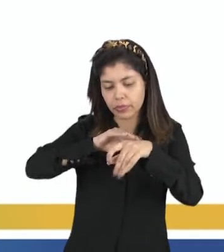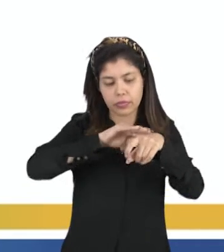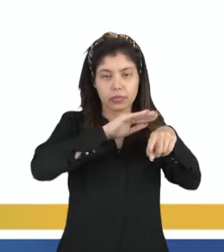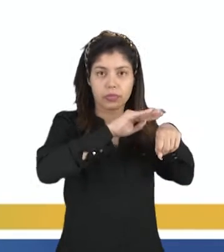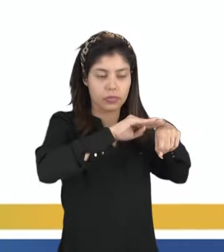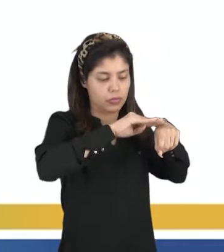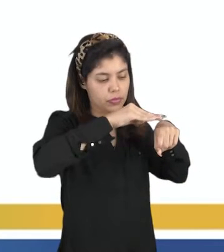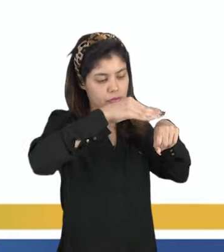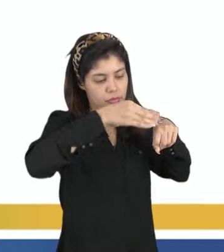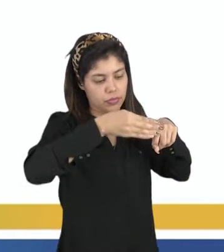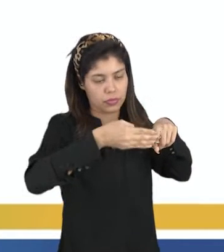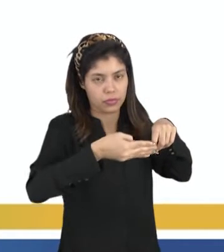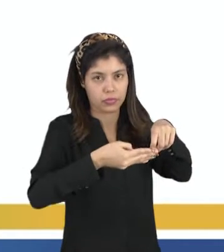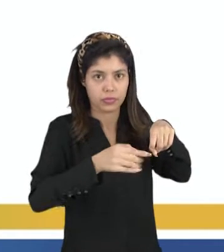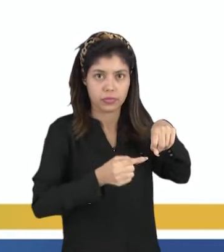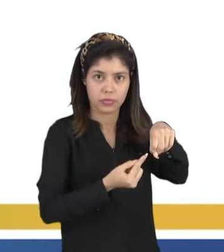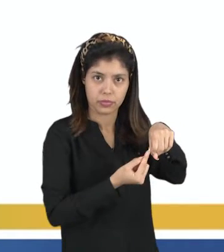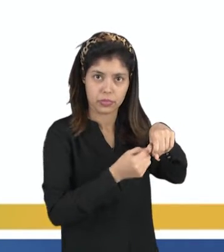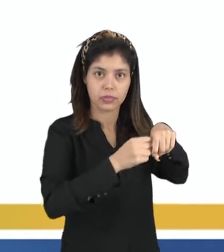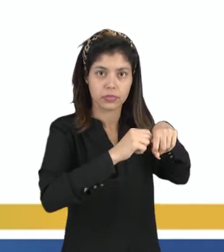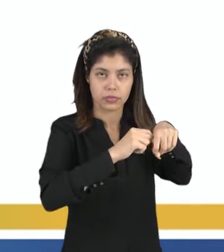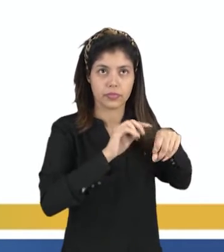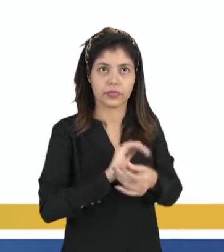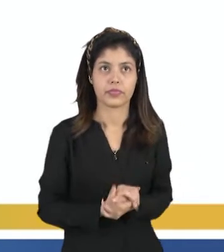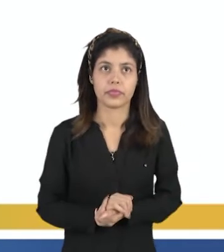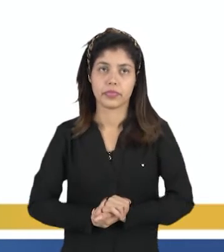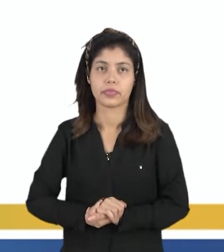das nossas narinas. Esse